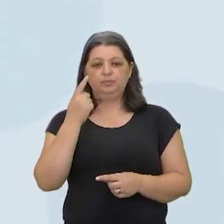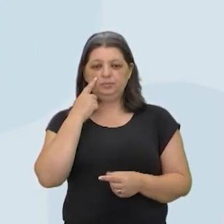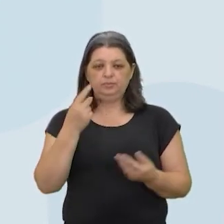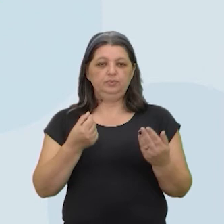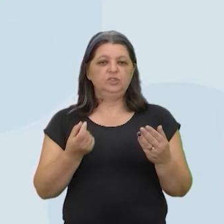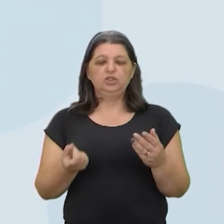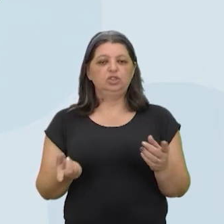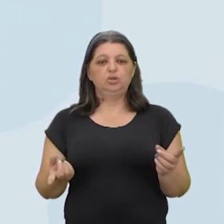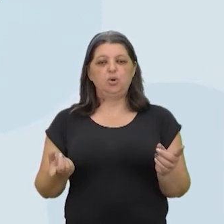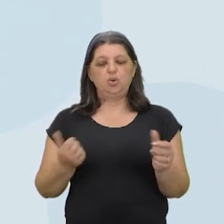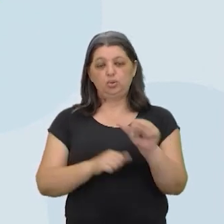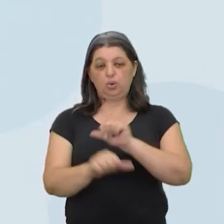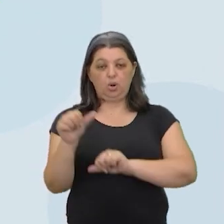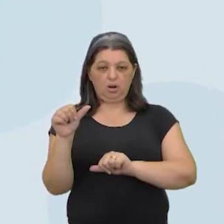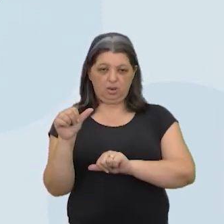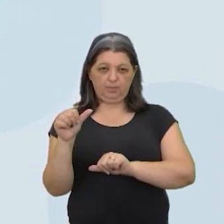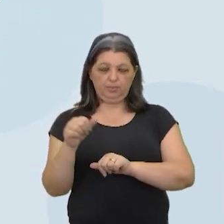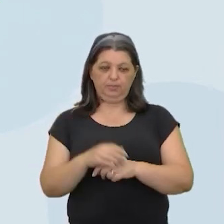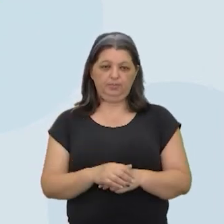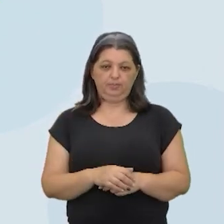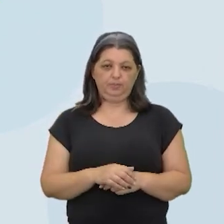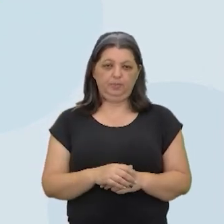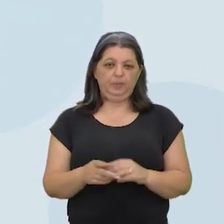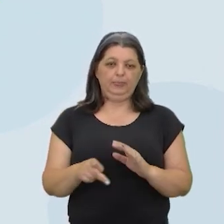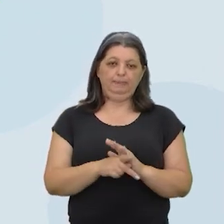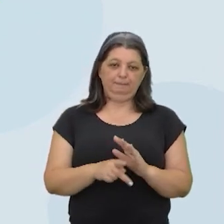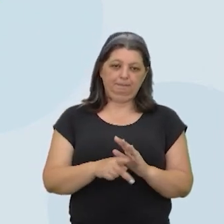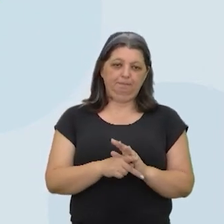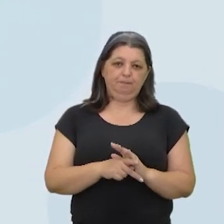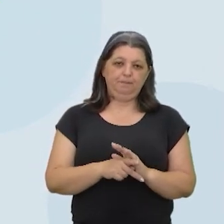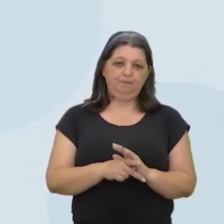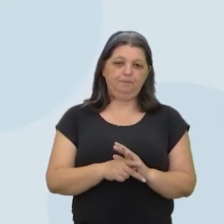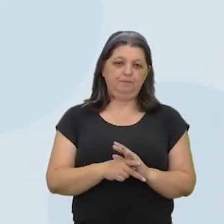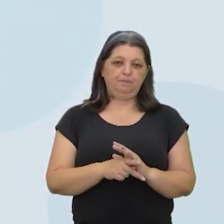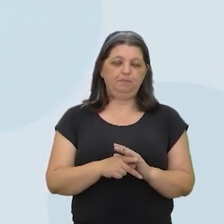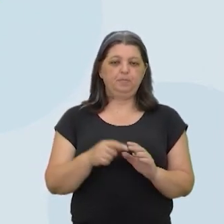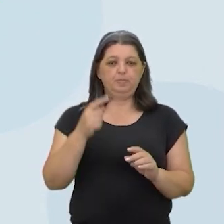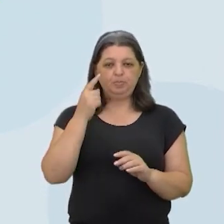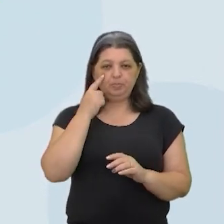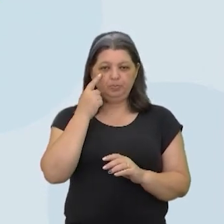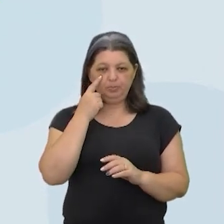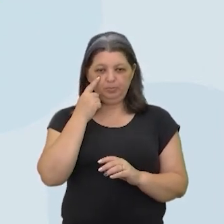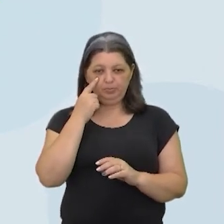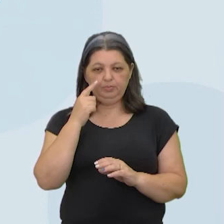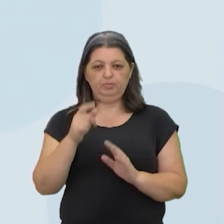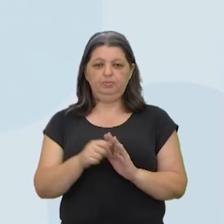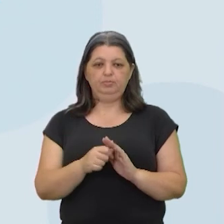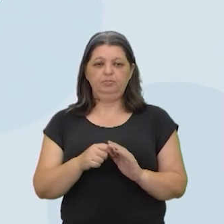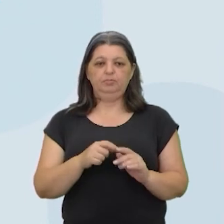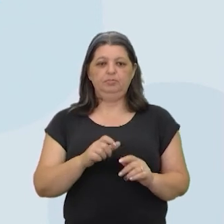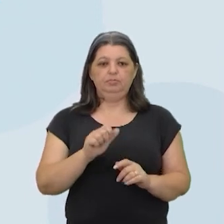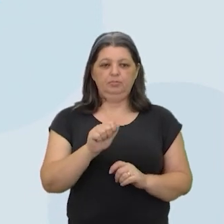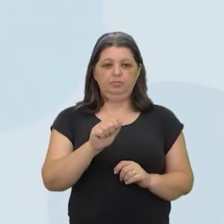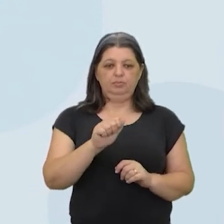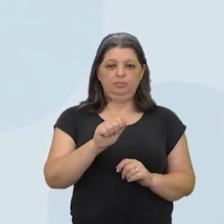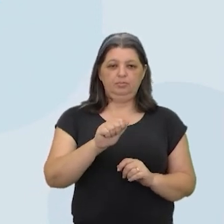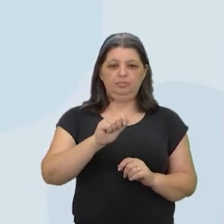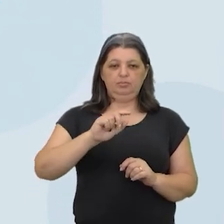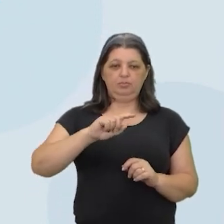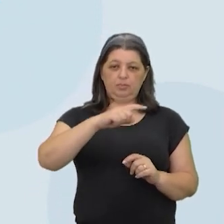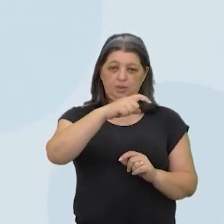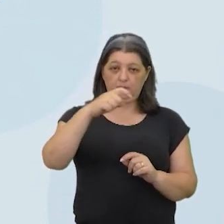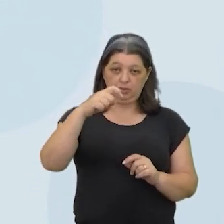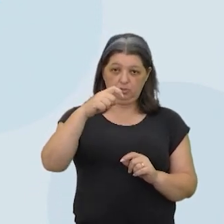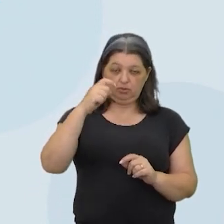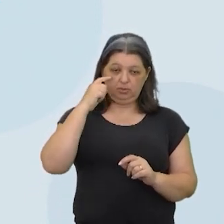só troco as duas cargas. Então, ali, o X, ele está elevando o A. Então, ali, ele vai